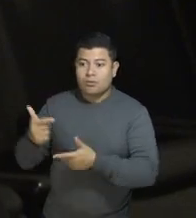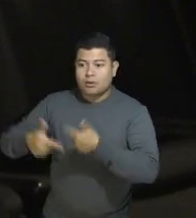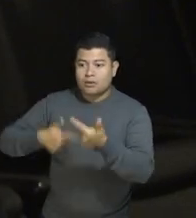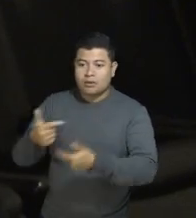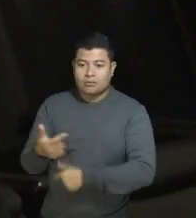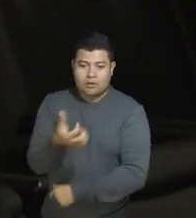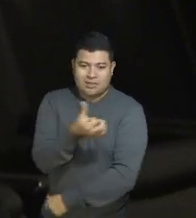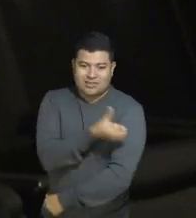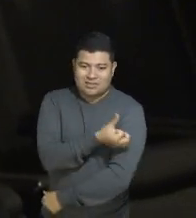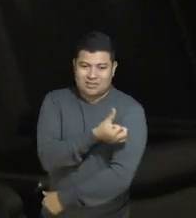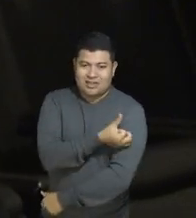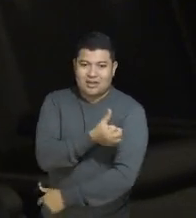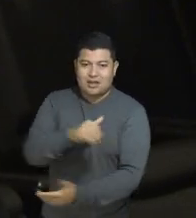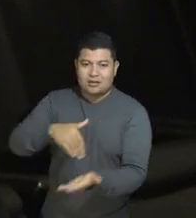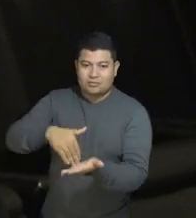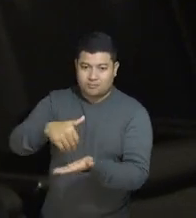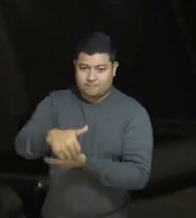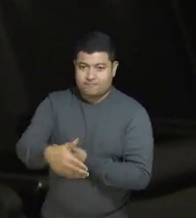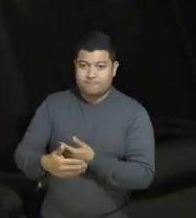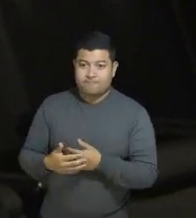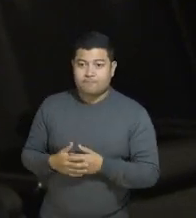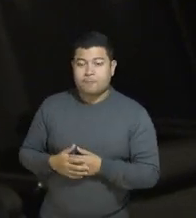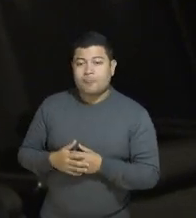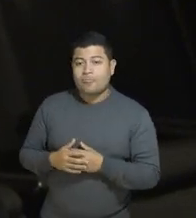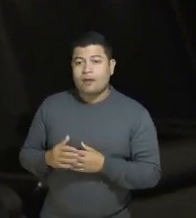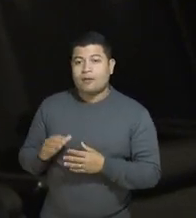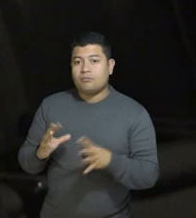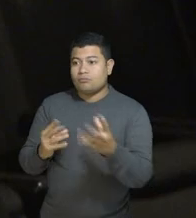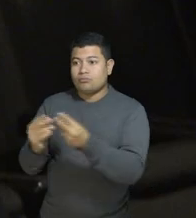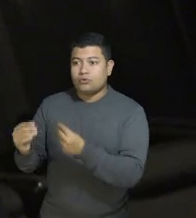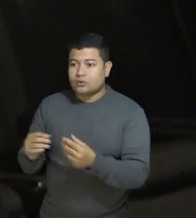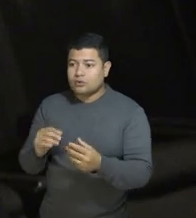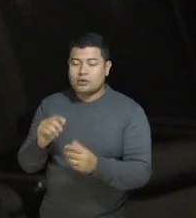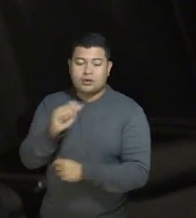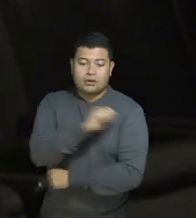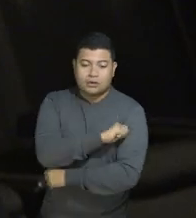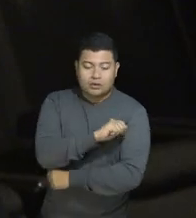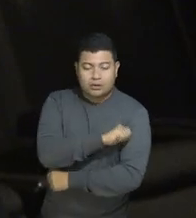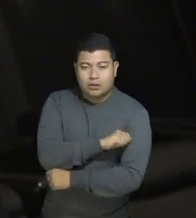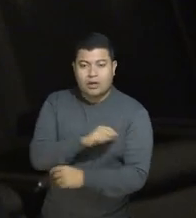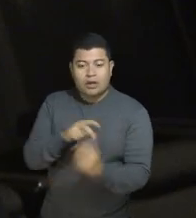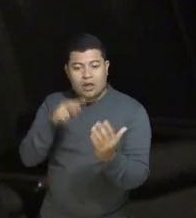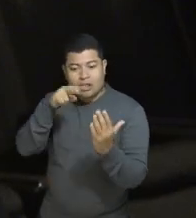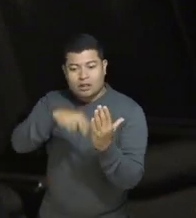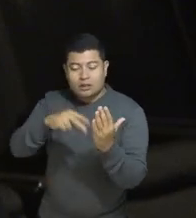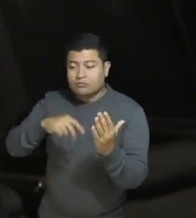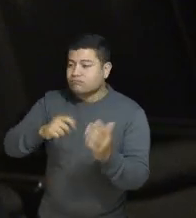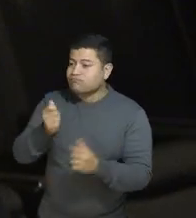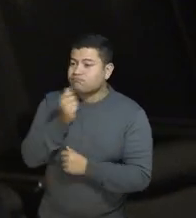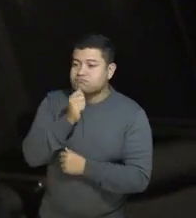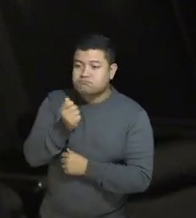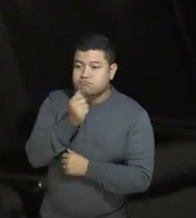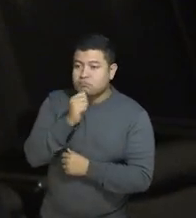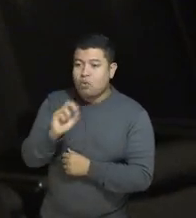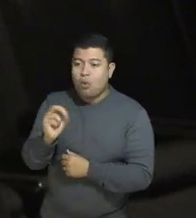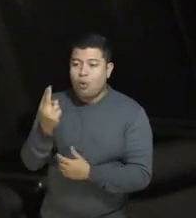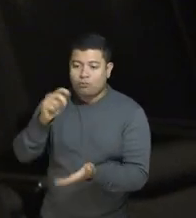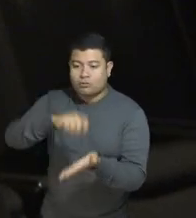gente está chegando com muito aluno que sem saber ler, sabe, sem saber